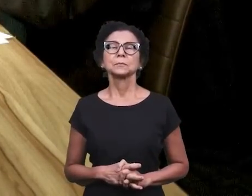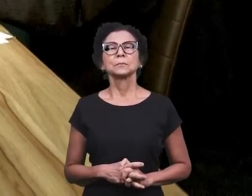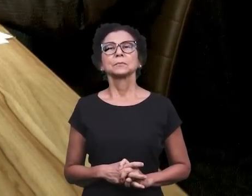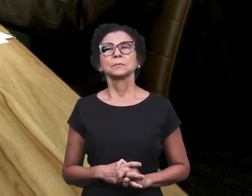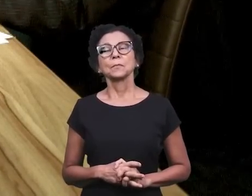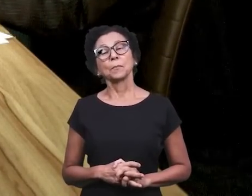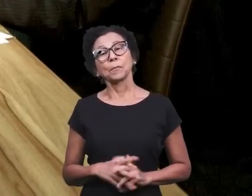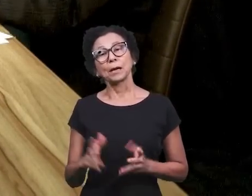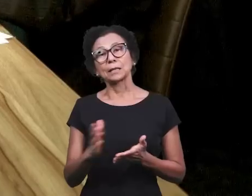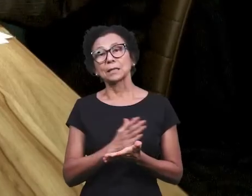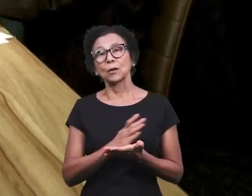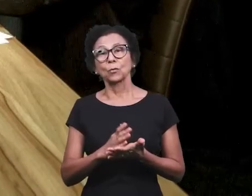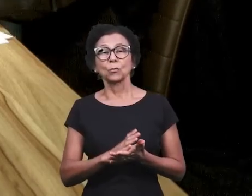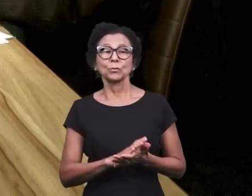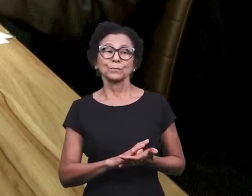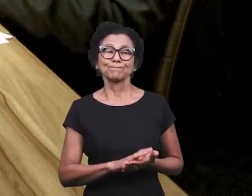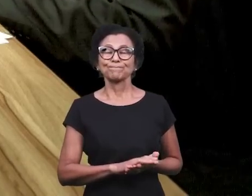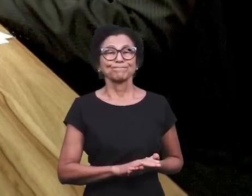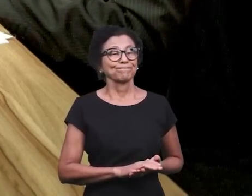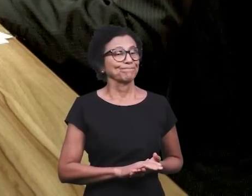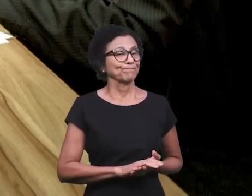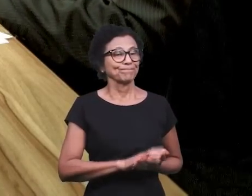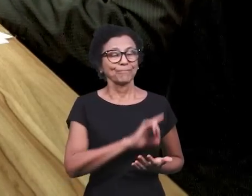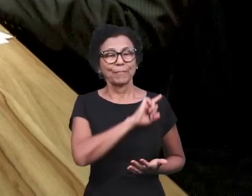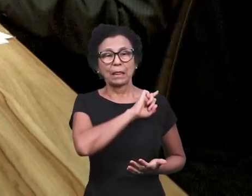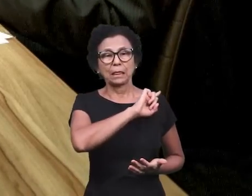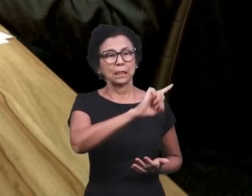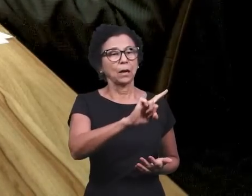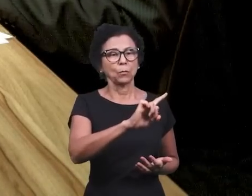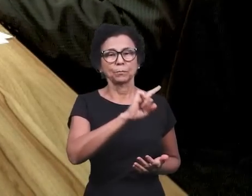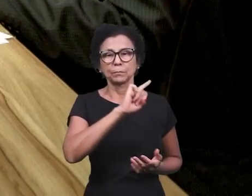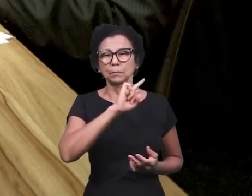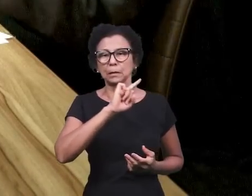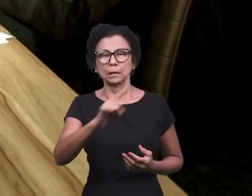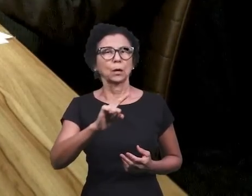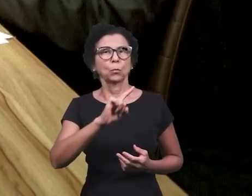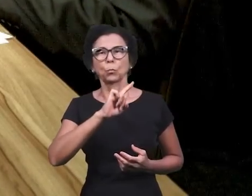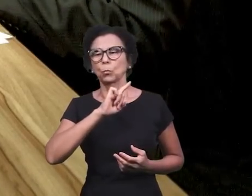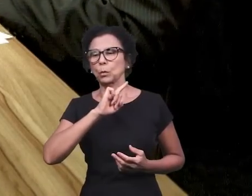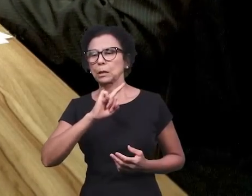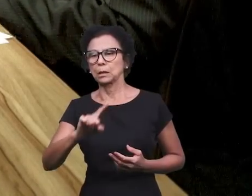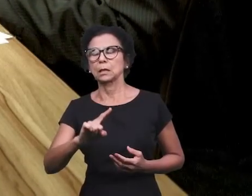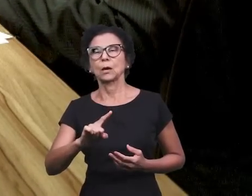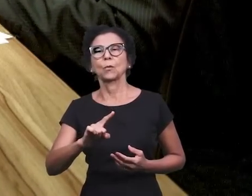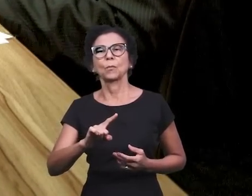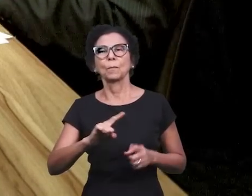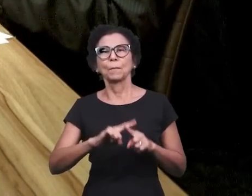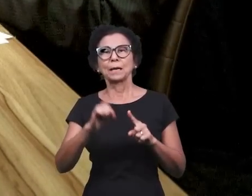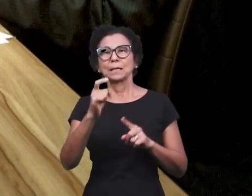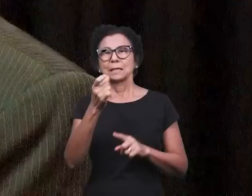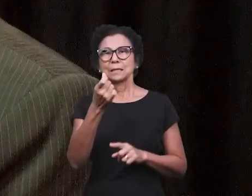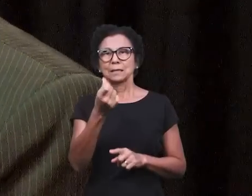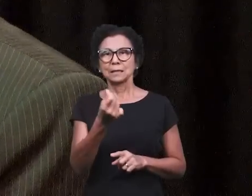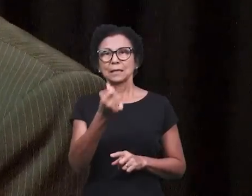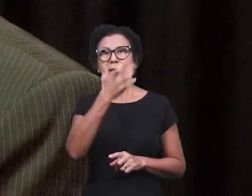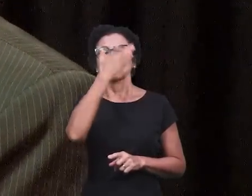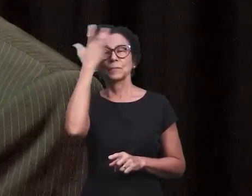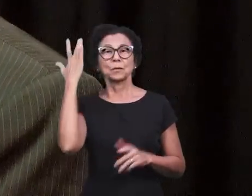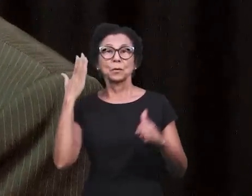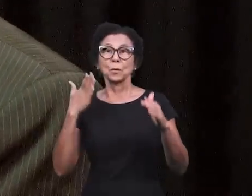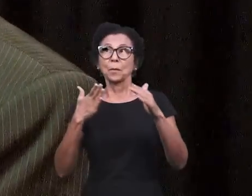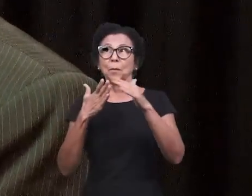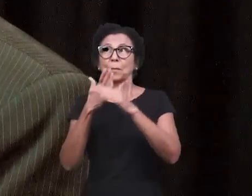e negaram. Então, algumas pessoas ficaram pelo caminho. Dentre todas, 6 de nós passamos